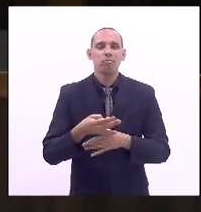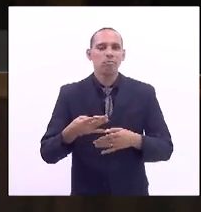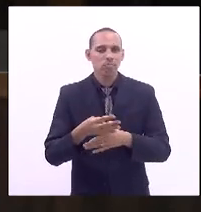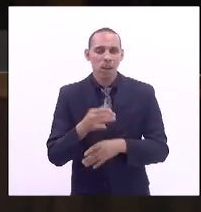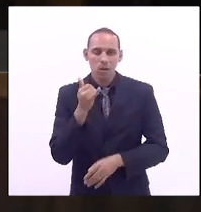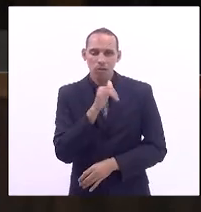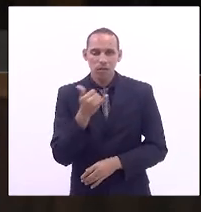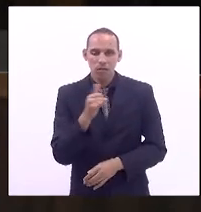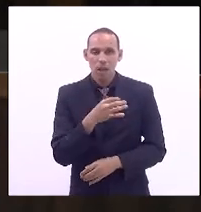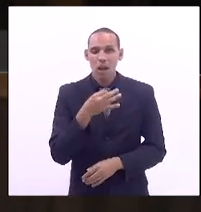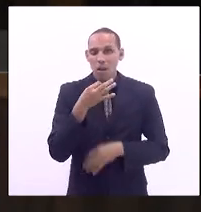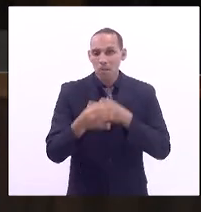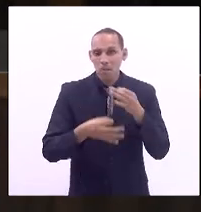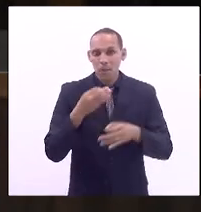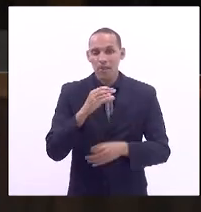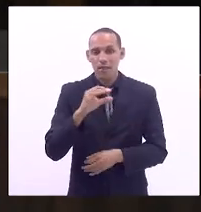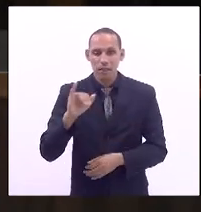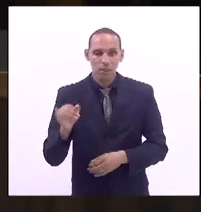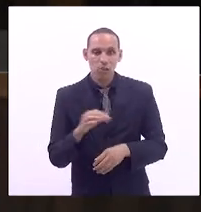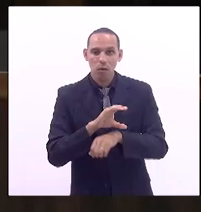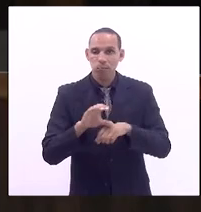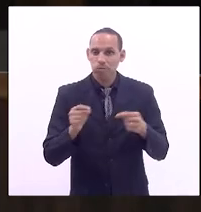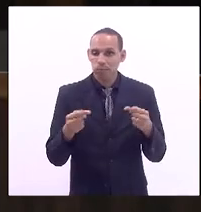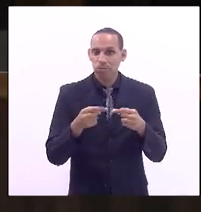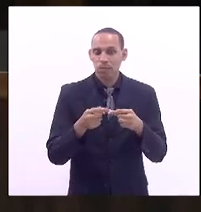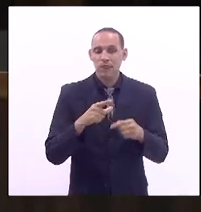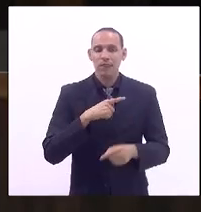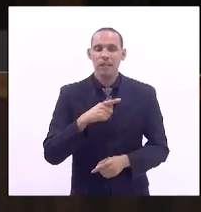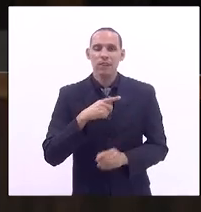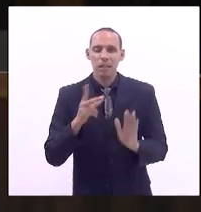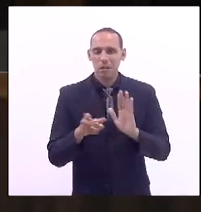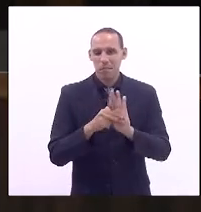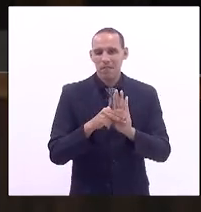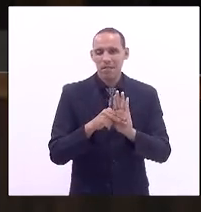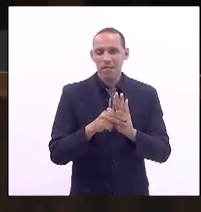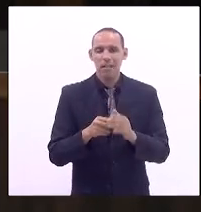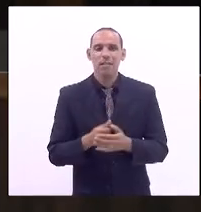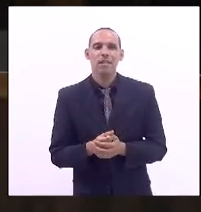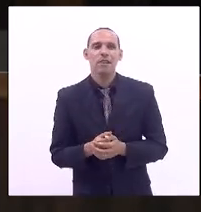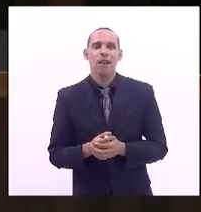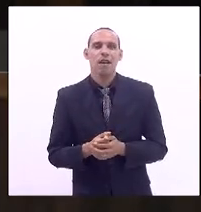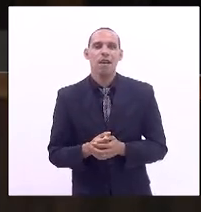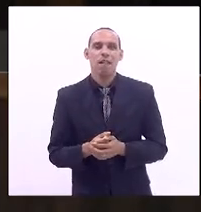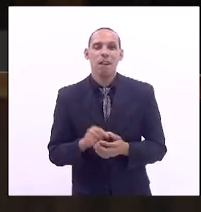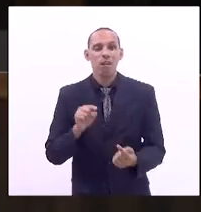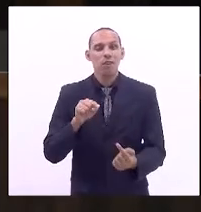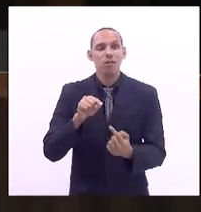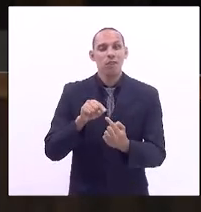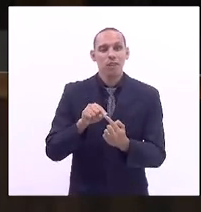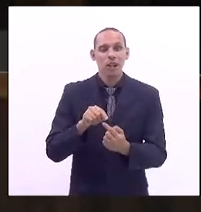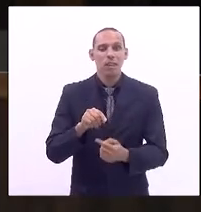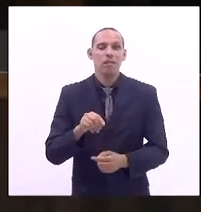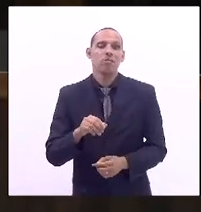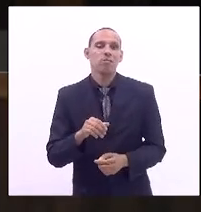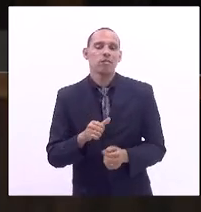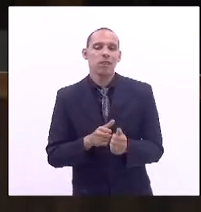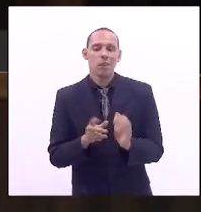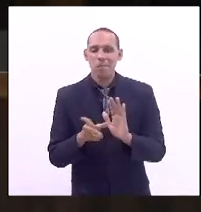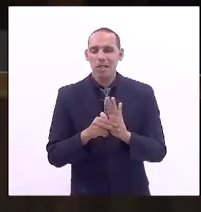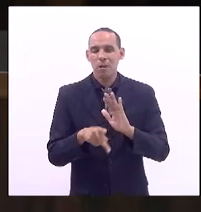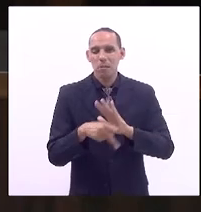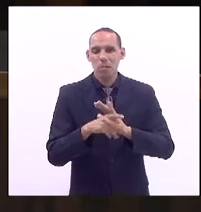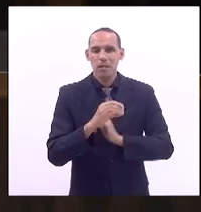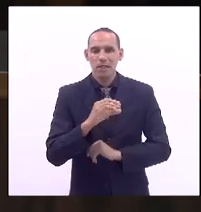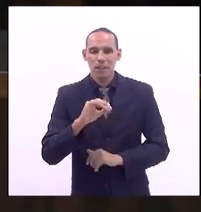pareceres da comissão de concessão desse pela funcionalidade com emendas de assuntos municipais envolvimento Regional favorável com as emendas da ccj e de